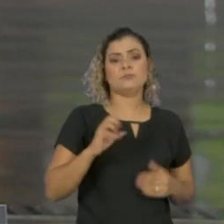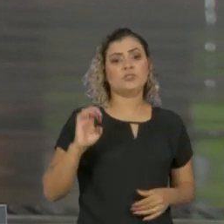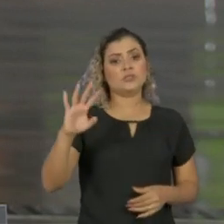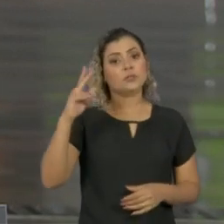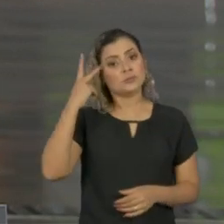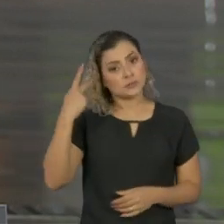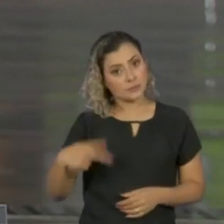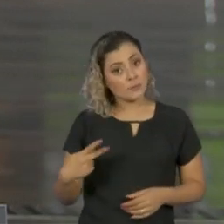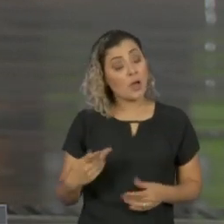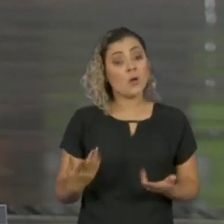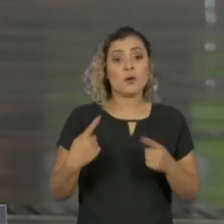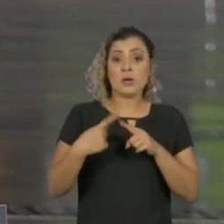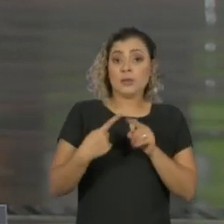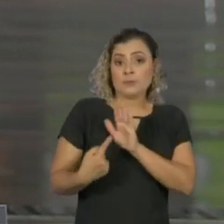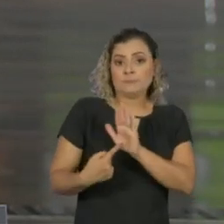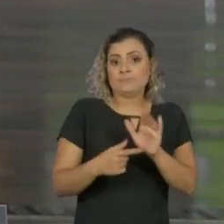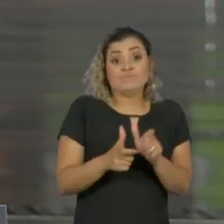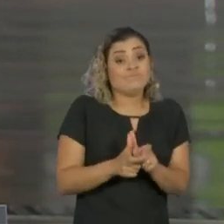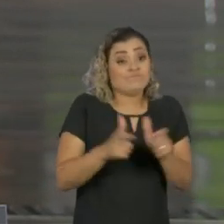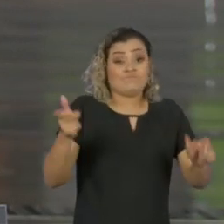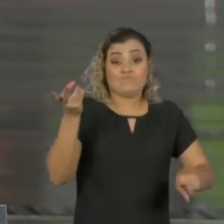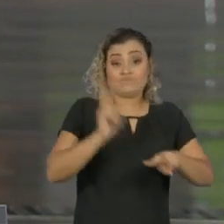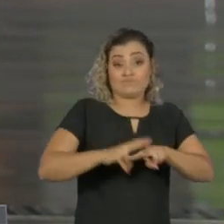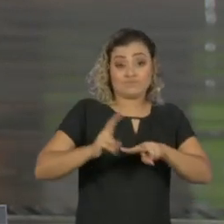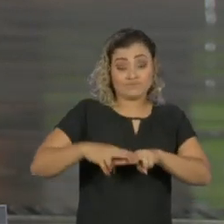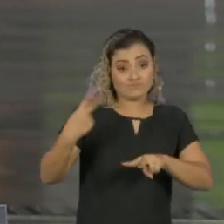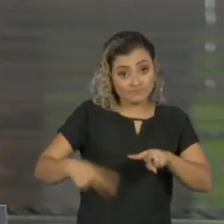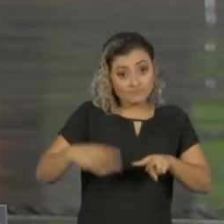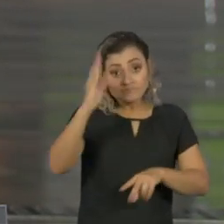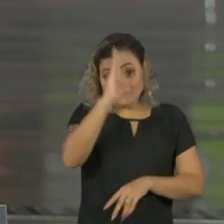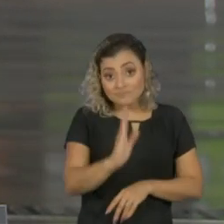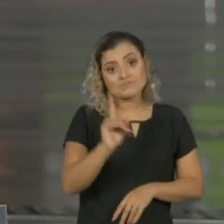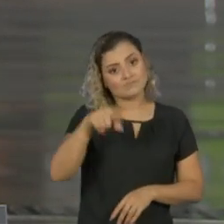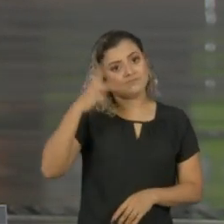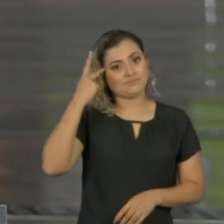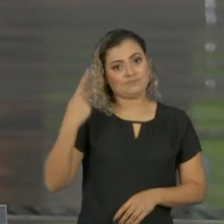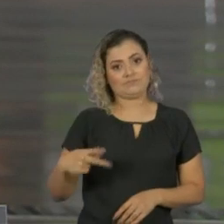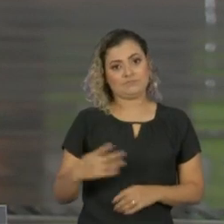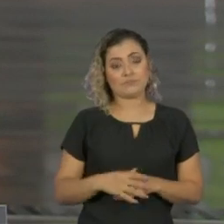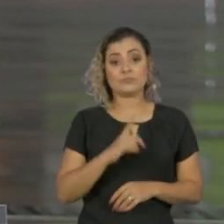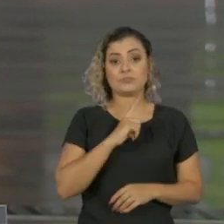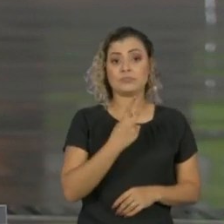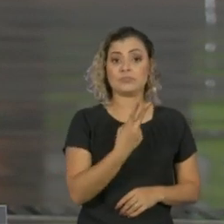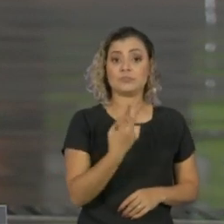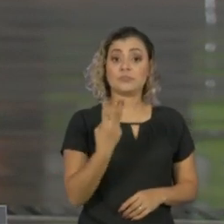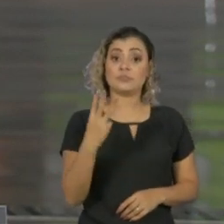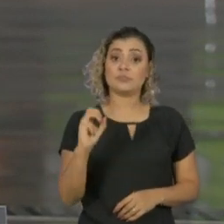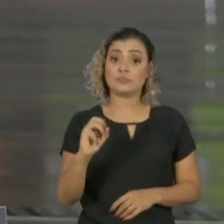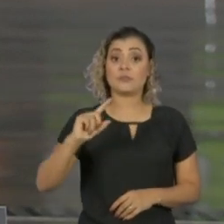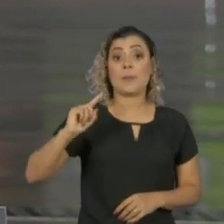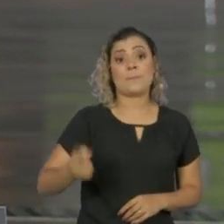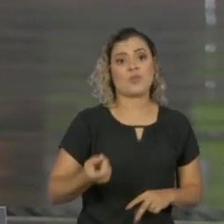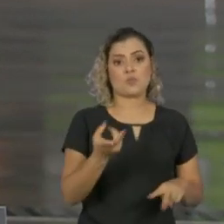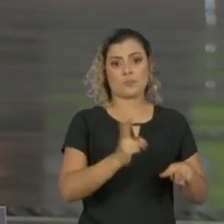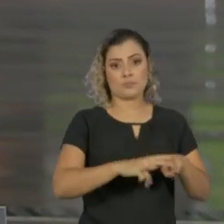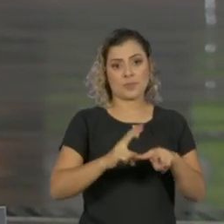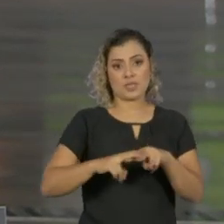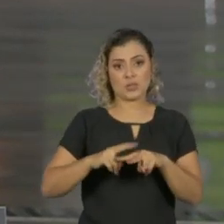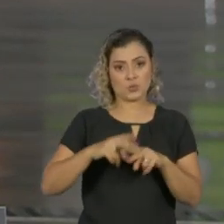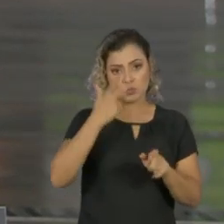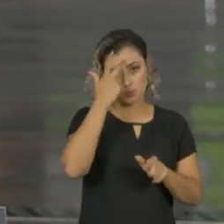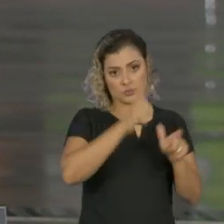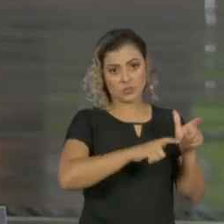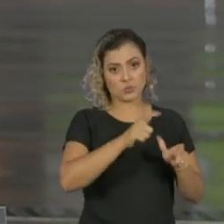Paulo, dado ao fato de que o maior sistema prisional do país é aqui em São Paulo, nós temos 230 mil pessoas